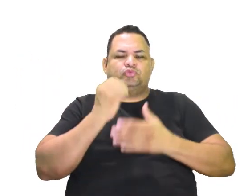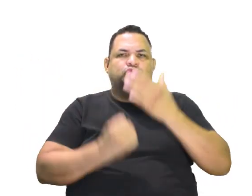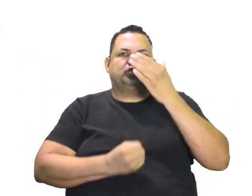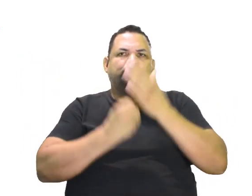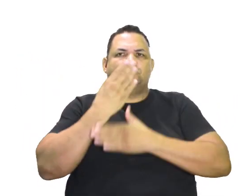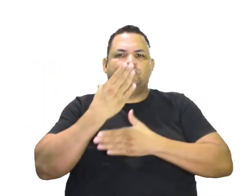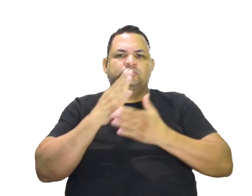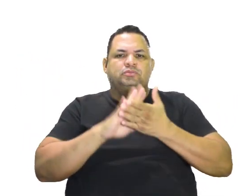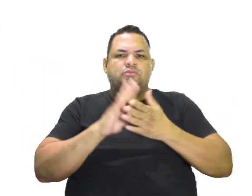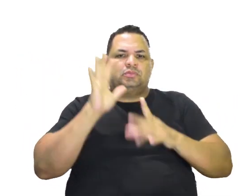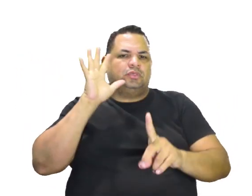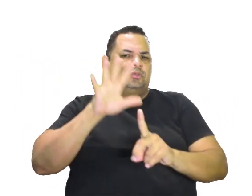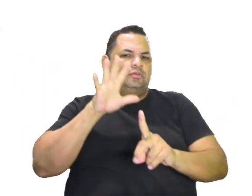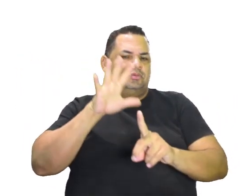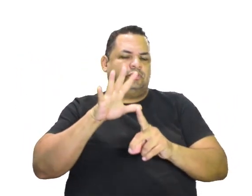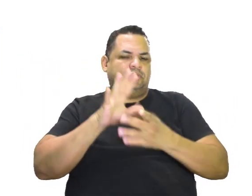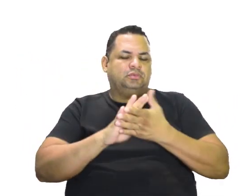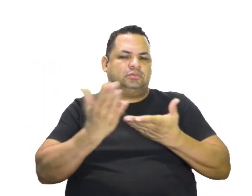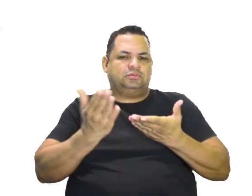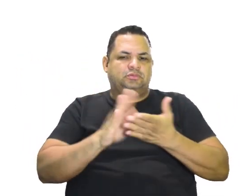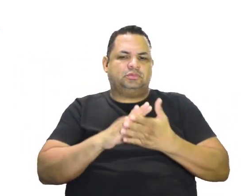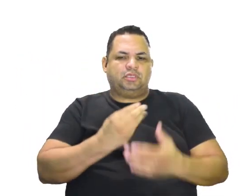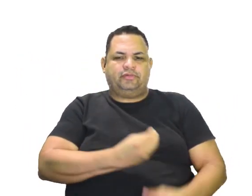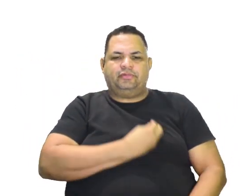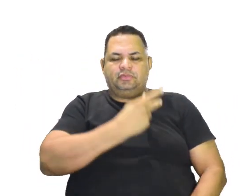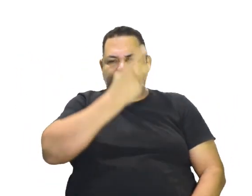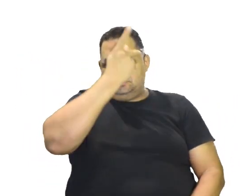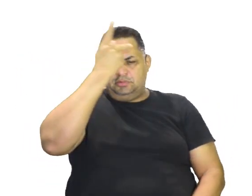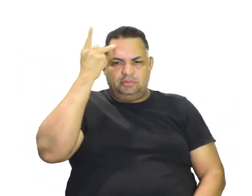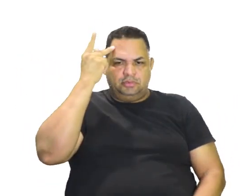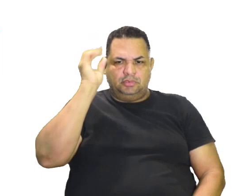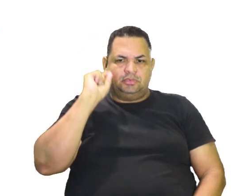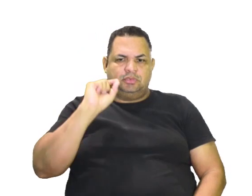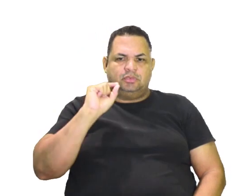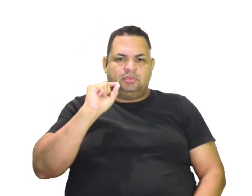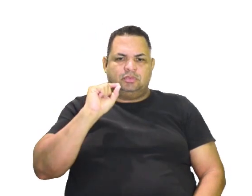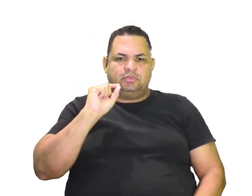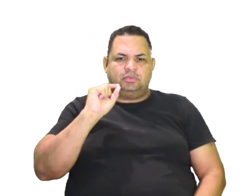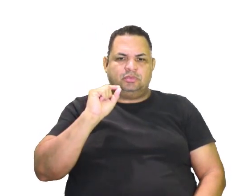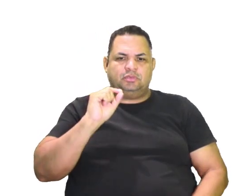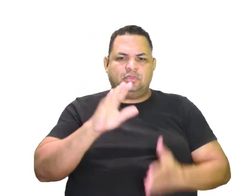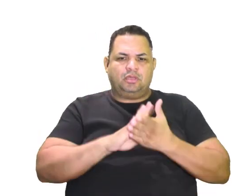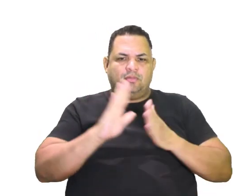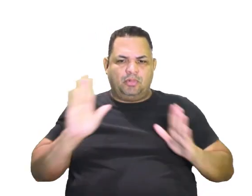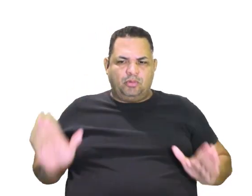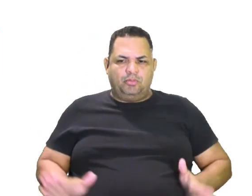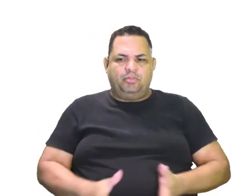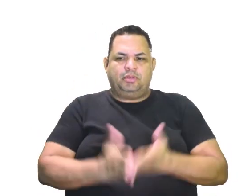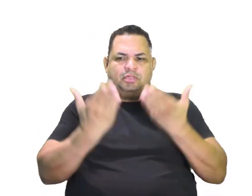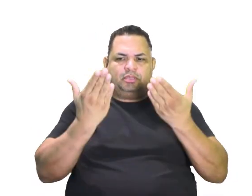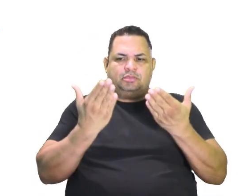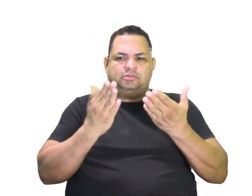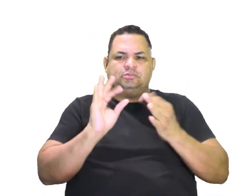aparecendo influências dessa modificação na vida das pessoas, né? Então, o empobrecimento